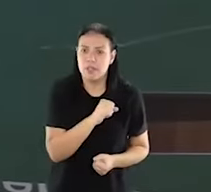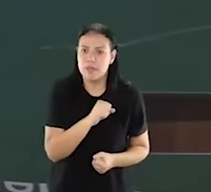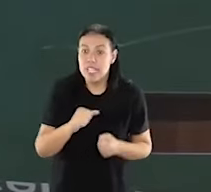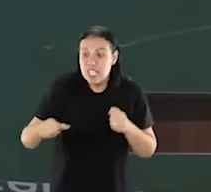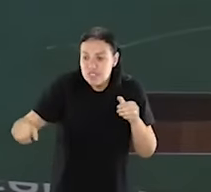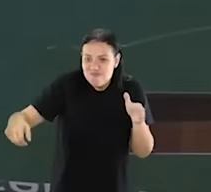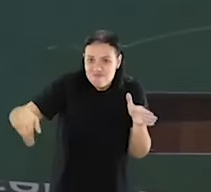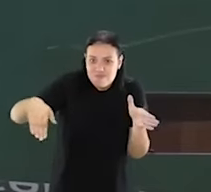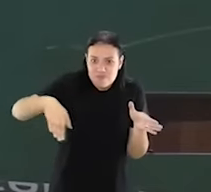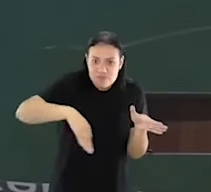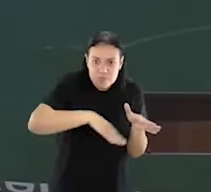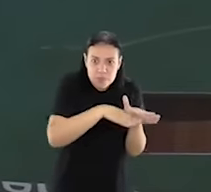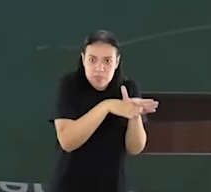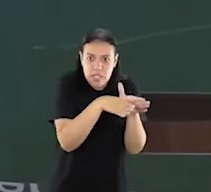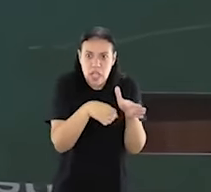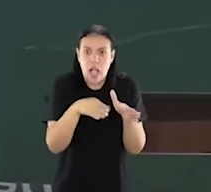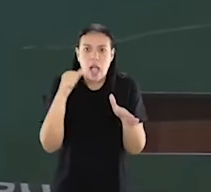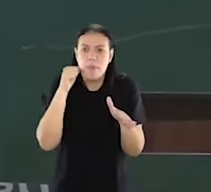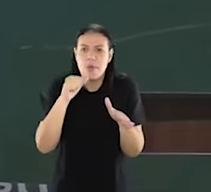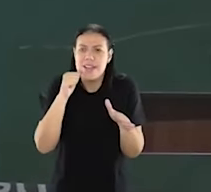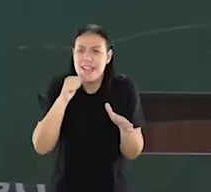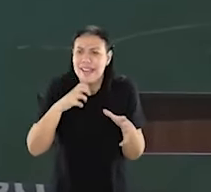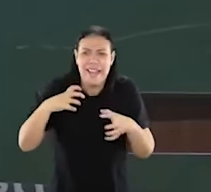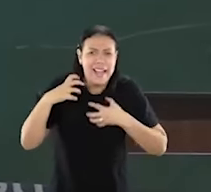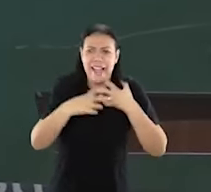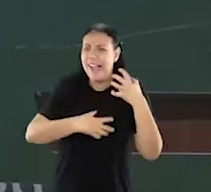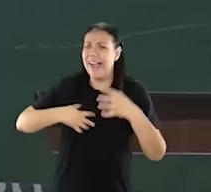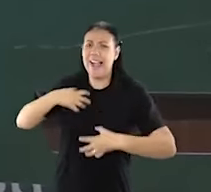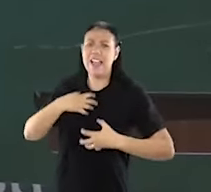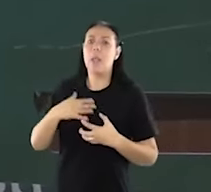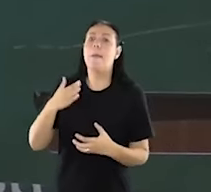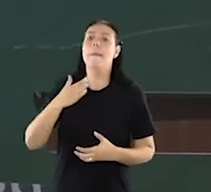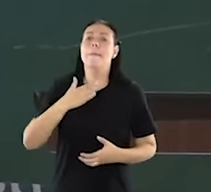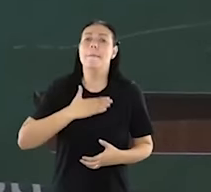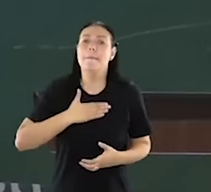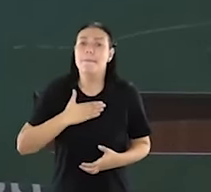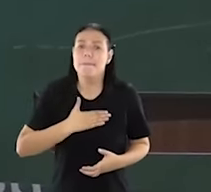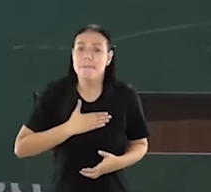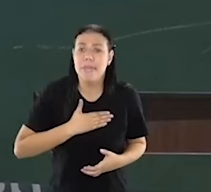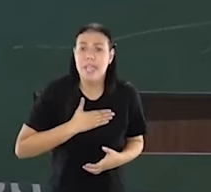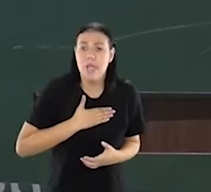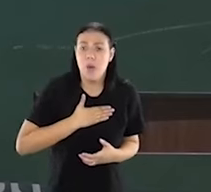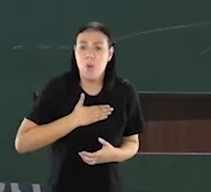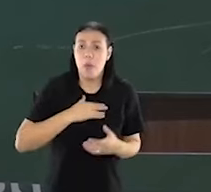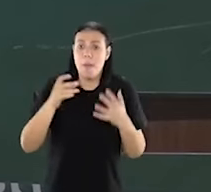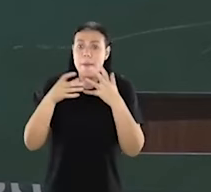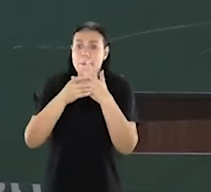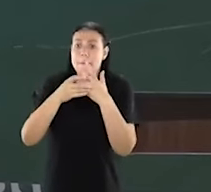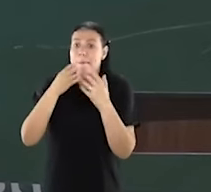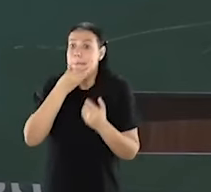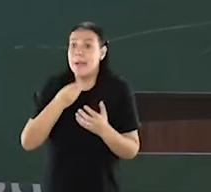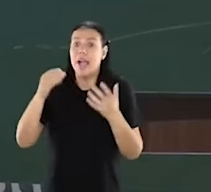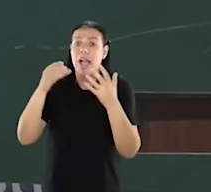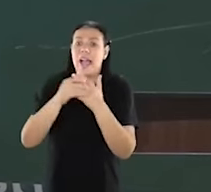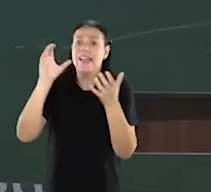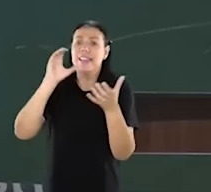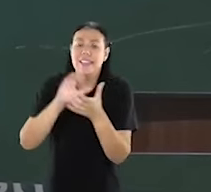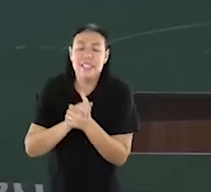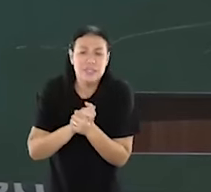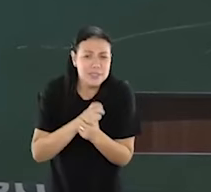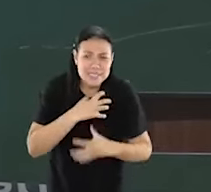casa, a mulher saiu desesperada e disse, meu marido, desesperado, acabou de